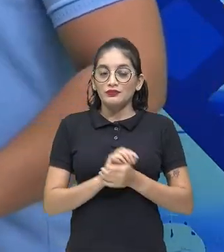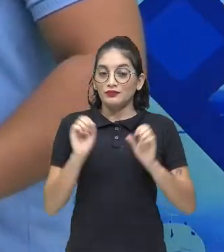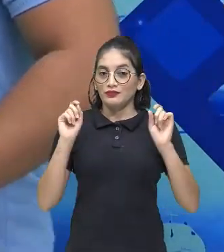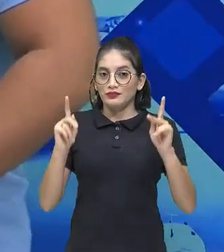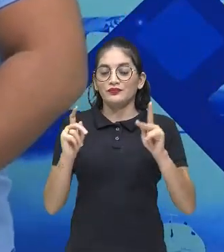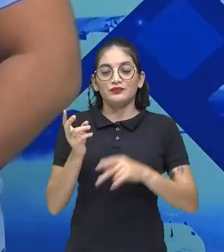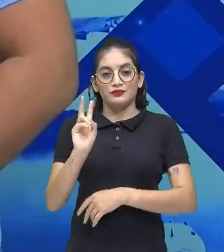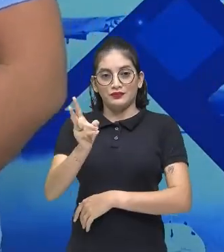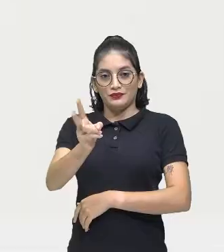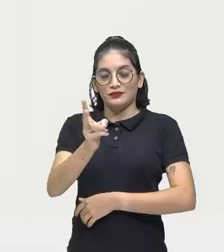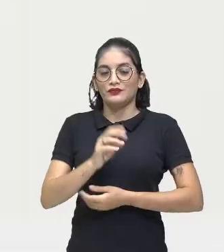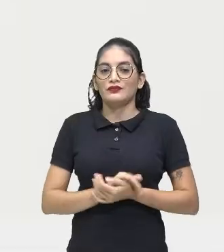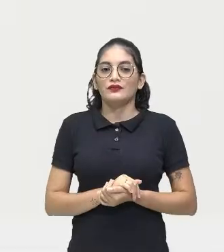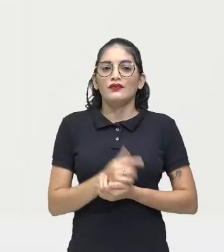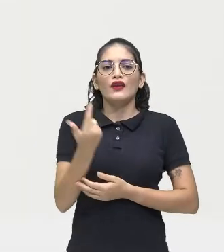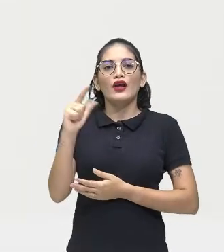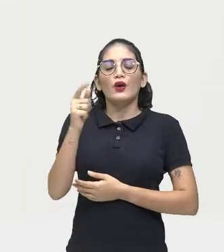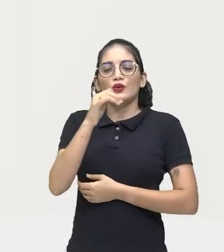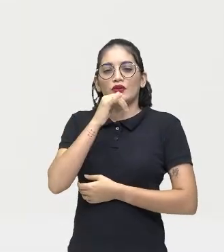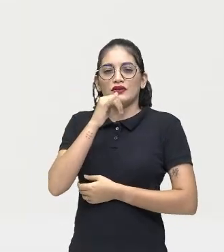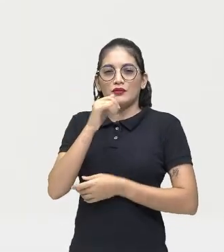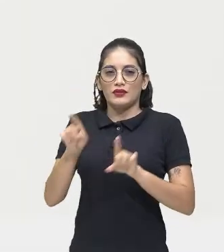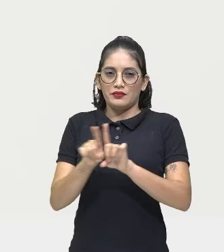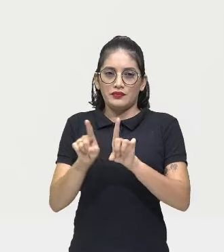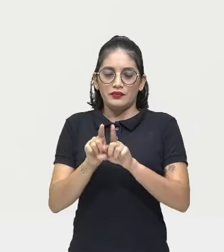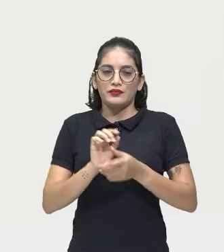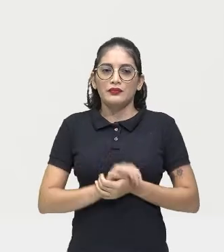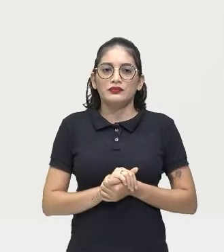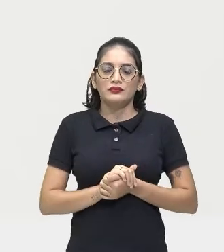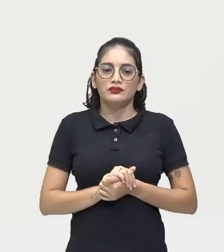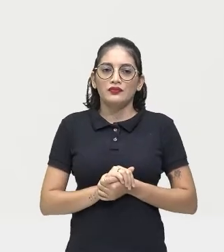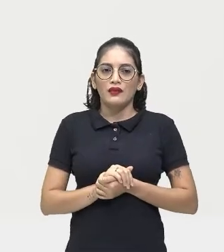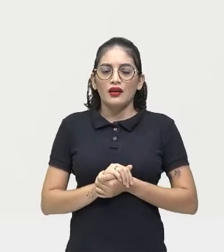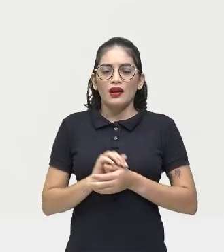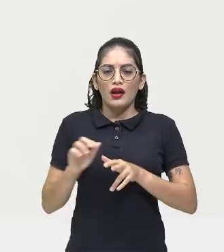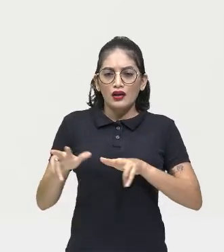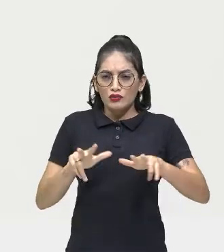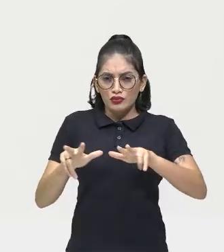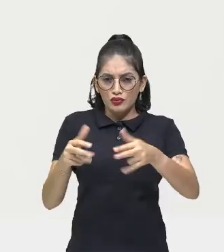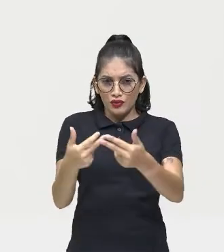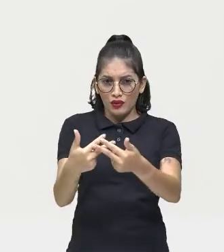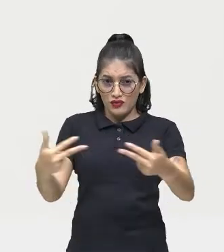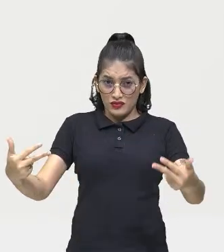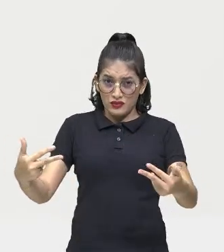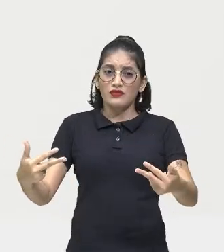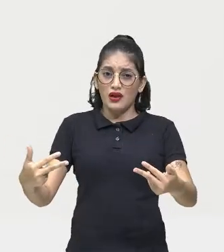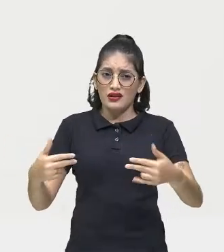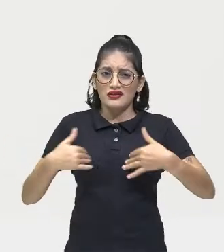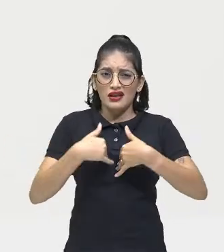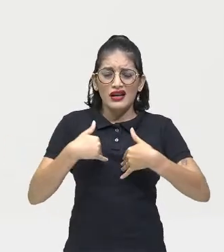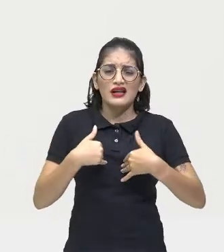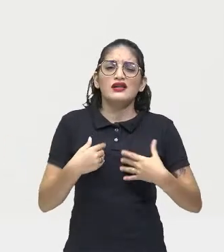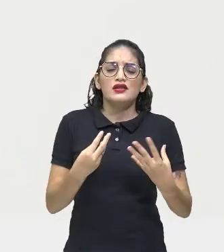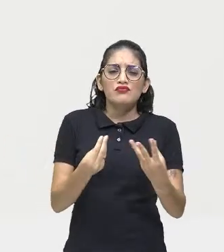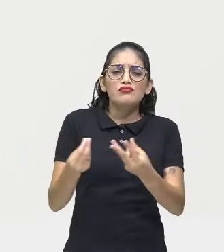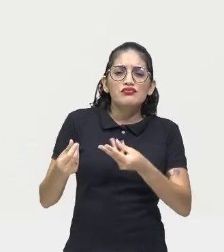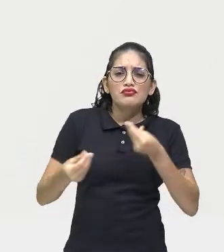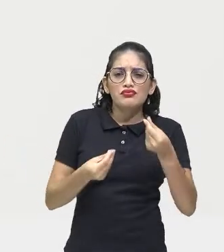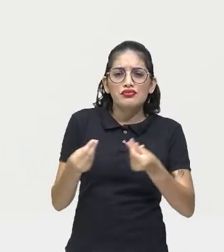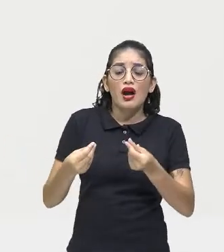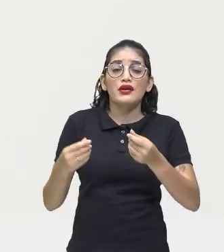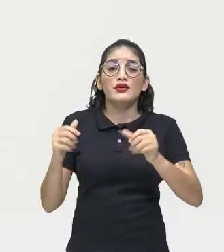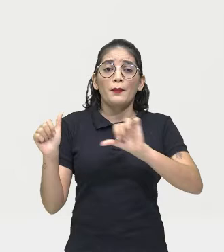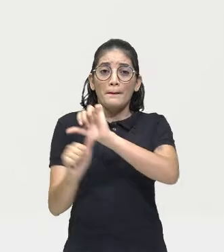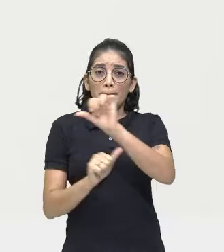mais adiante? Temos mais um exemplo dentro dos textos. Olha só. Os anfíbios são animais especialmente sensíveis a